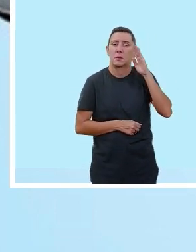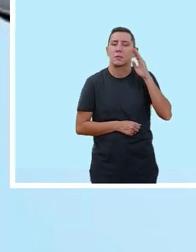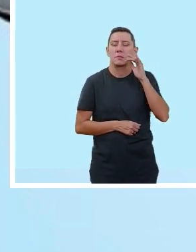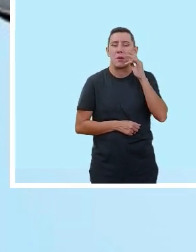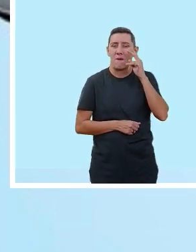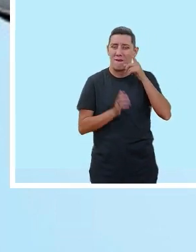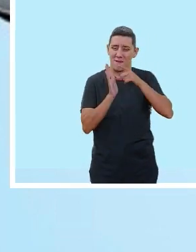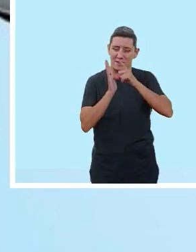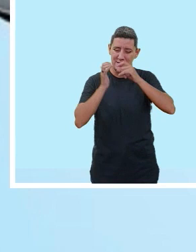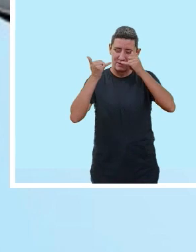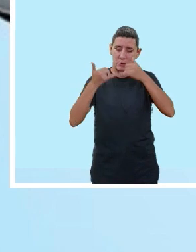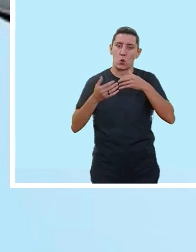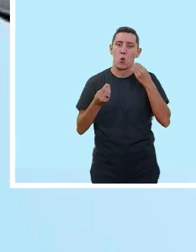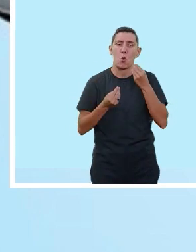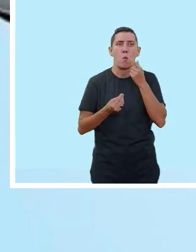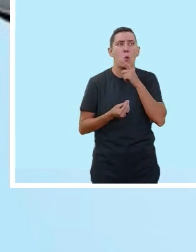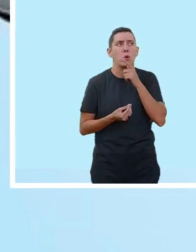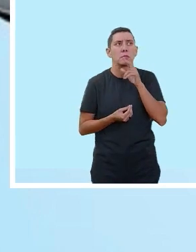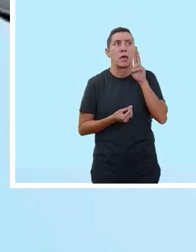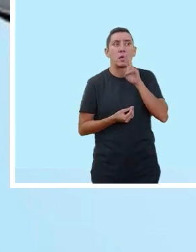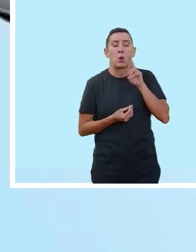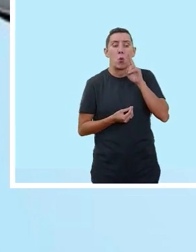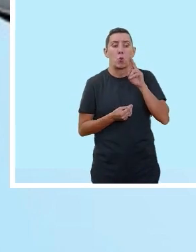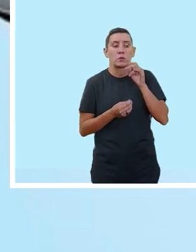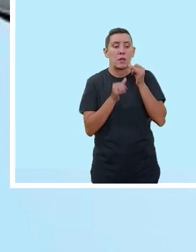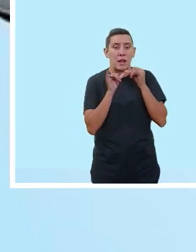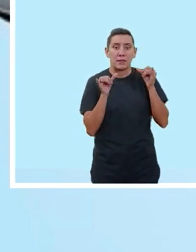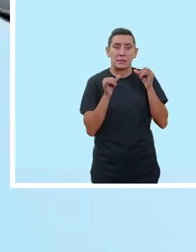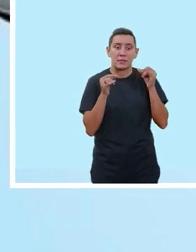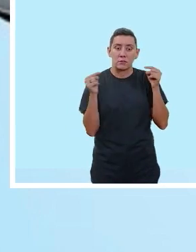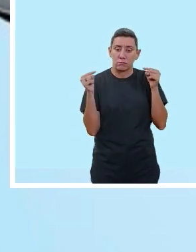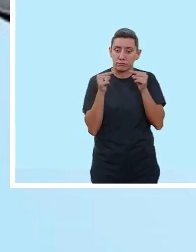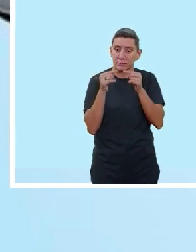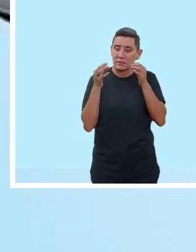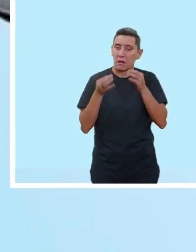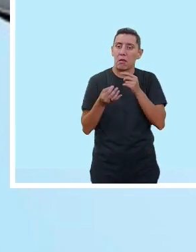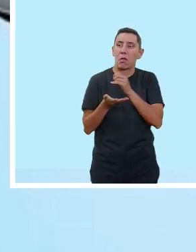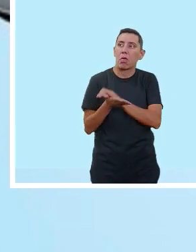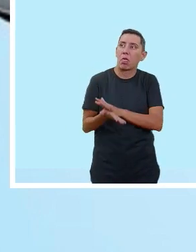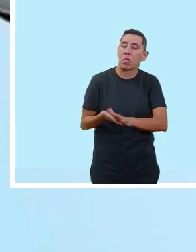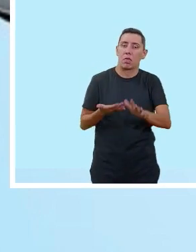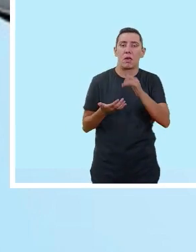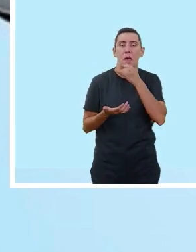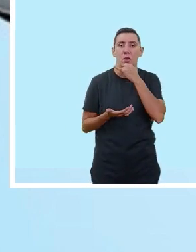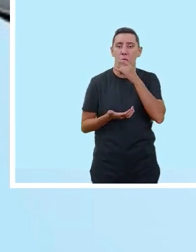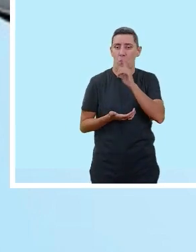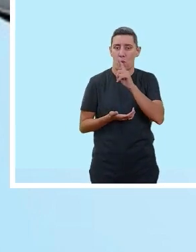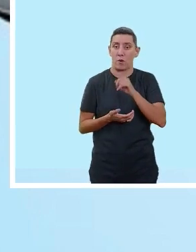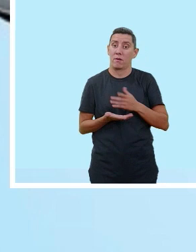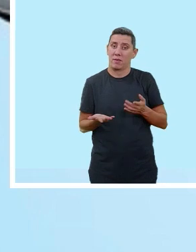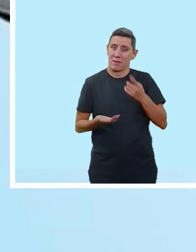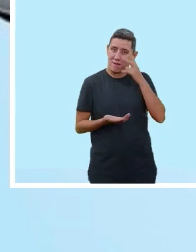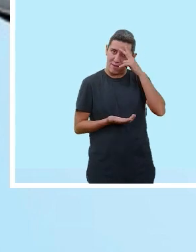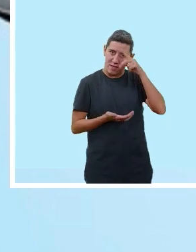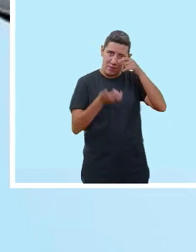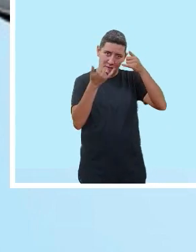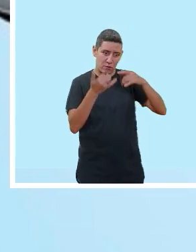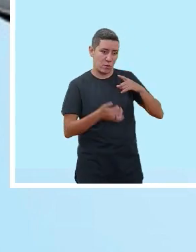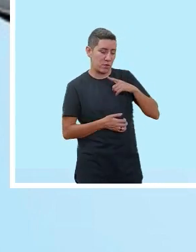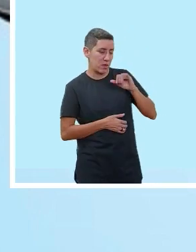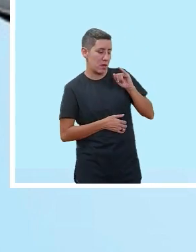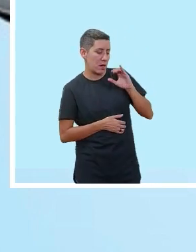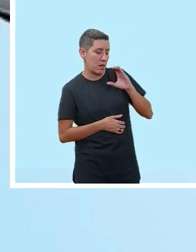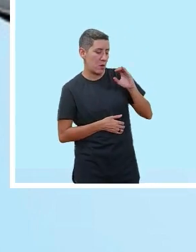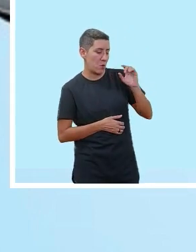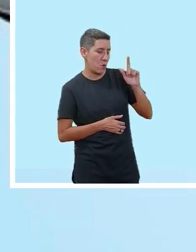eficiência energética, né? Então aqui uma outra solução da Huawei, que é o iCooling, né? Ele está implantado num data center